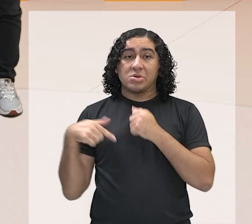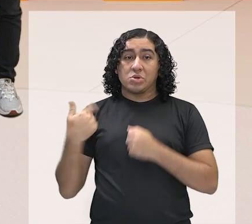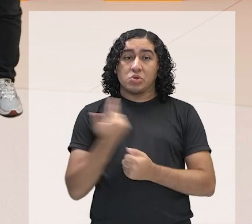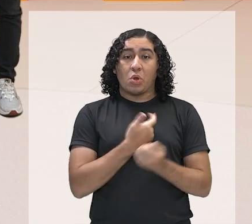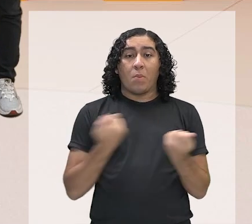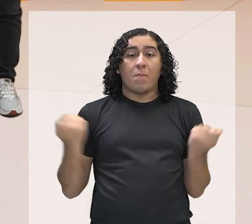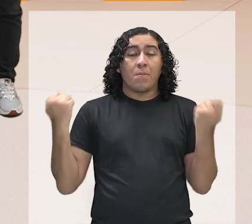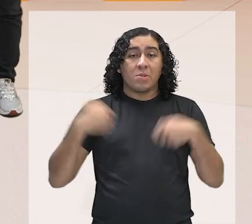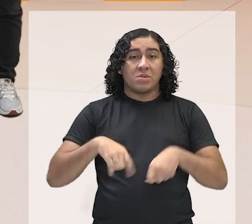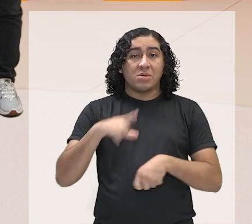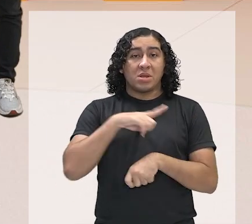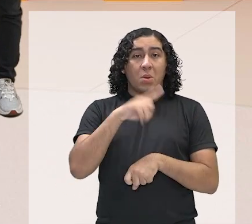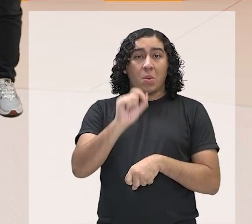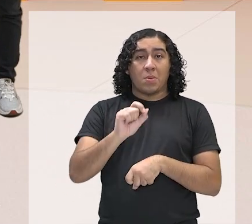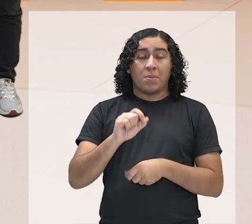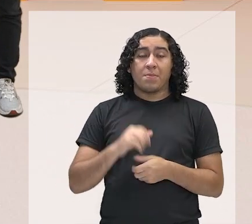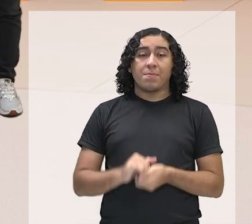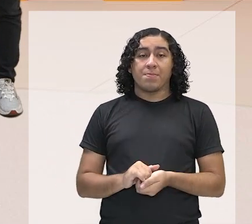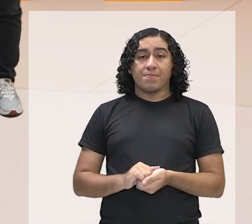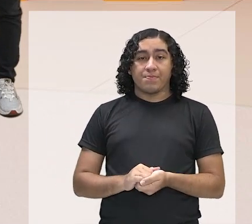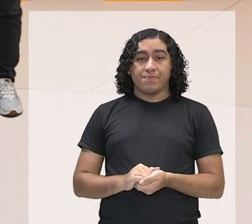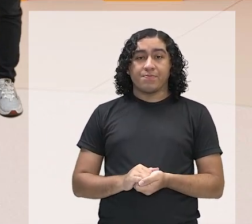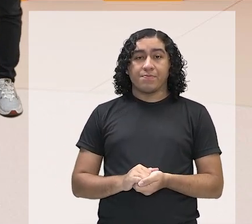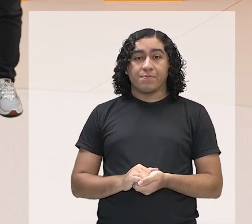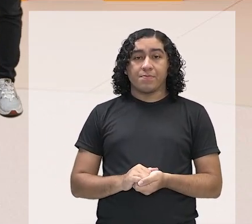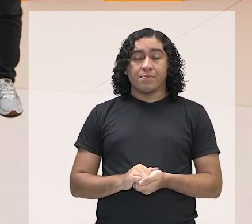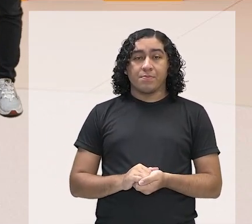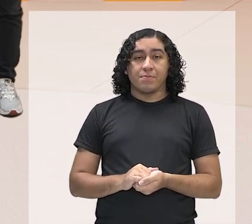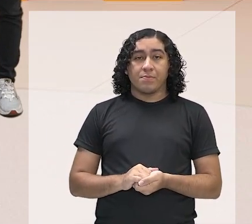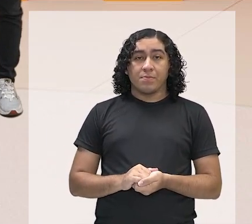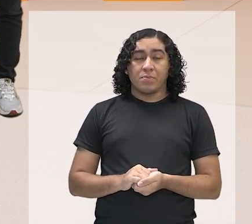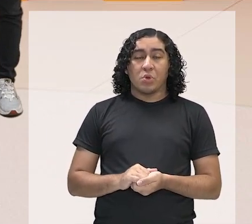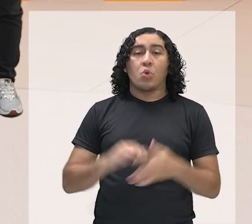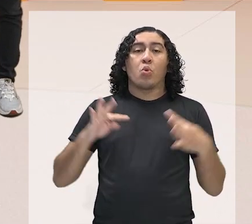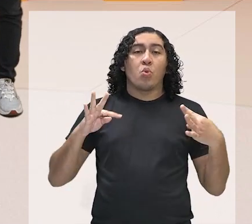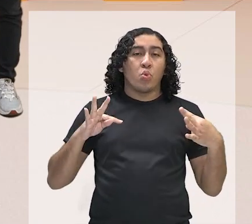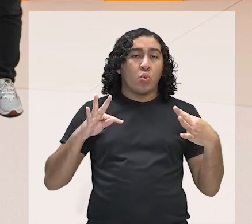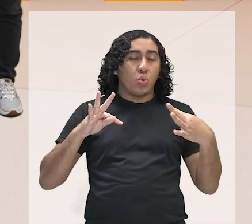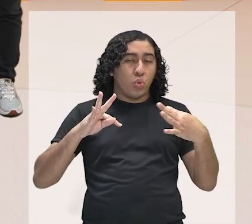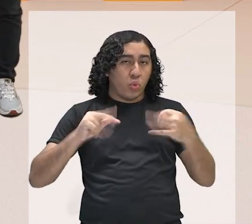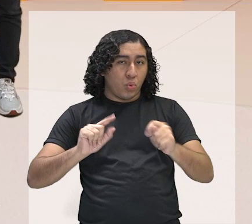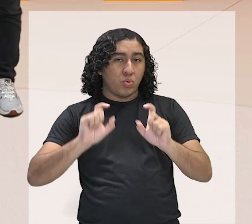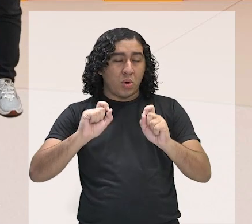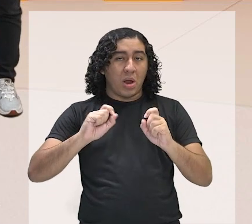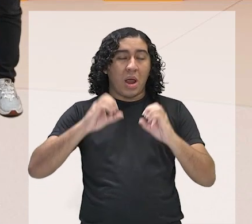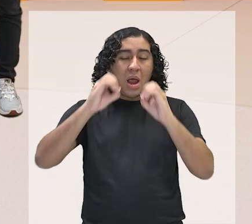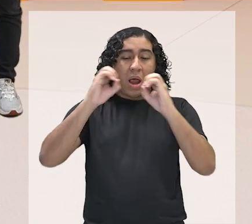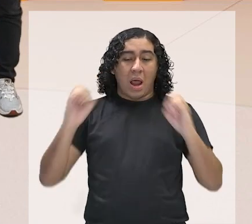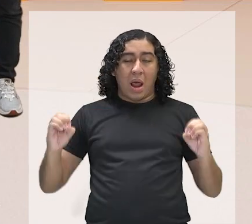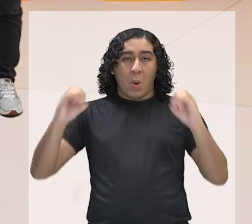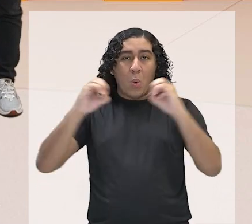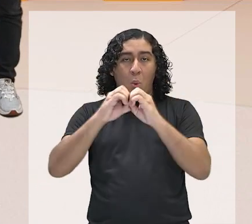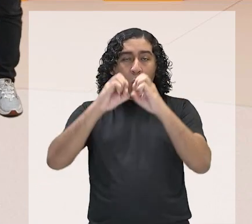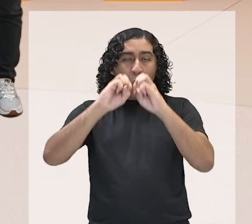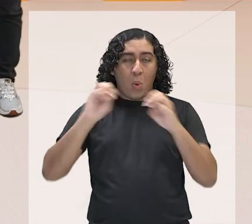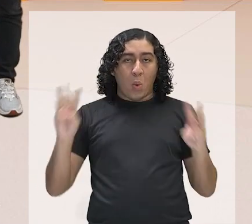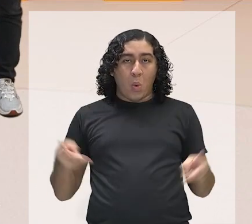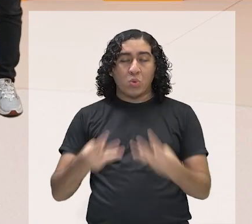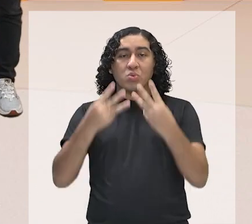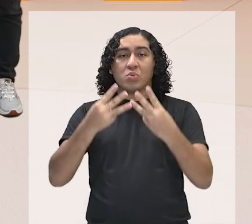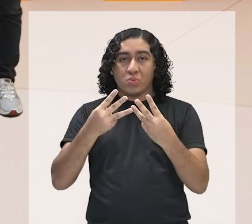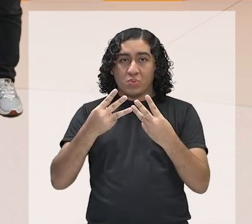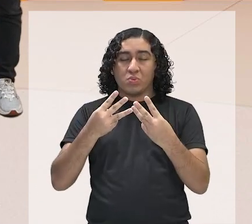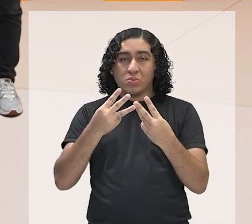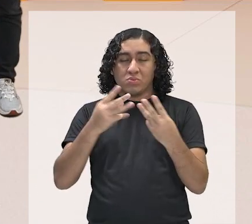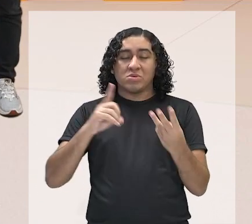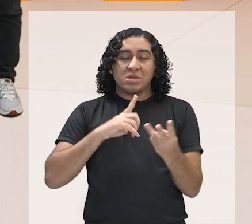tivéssemos as conferências da ONU voltadas ali para o meio ambiente. Por falar em conferência, a gente vai